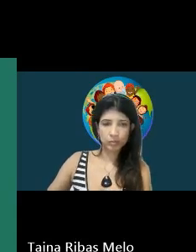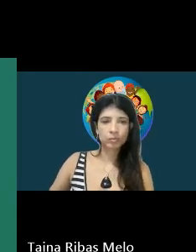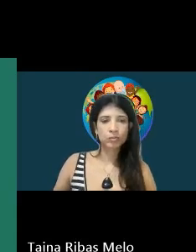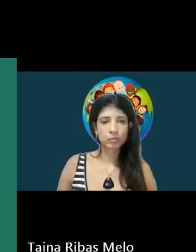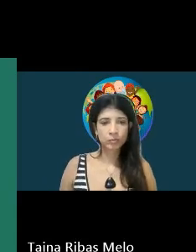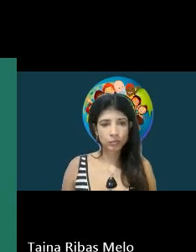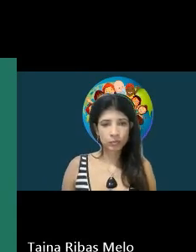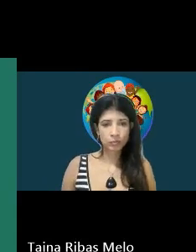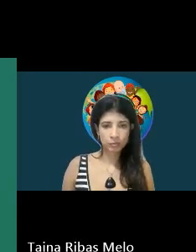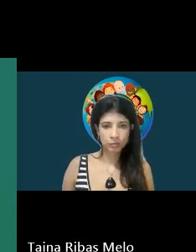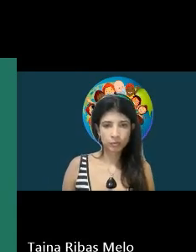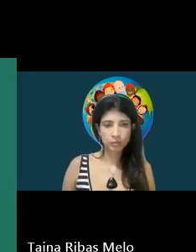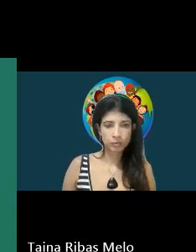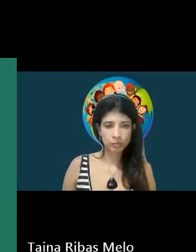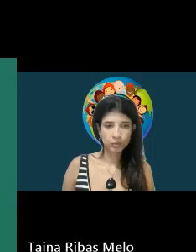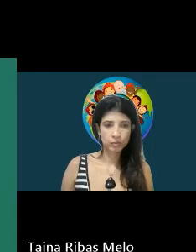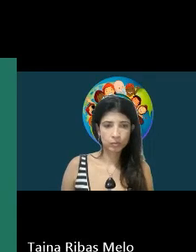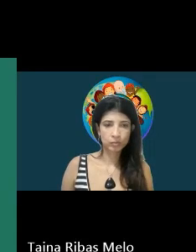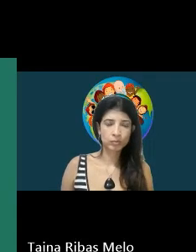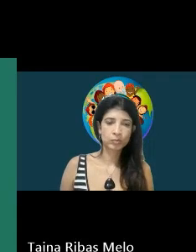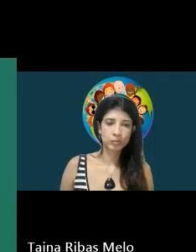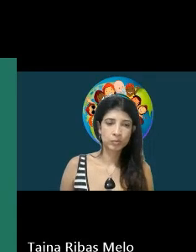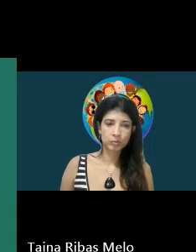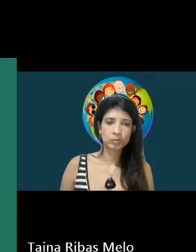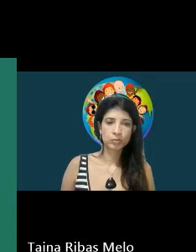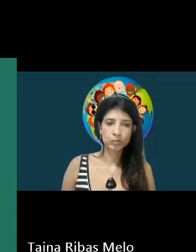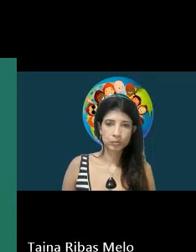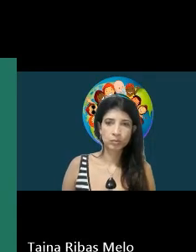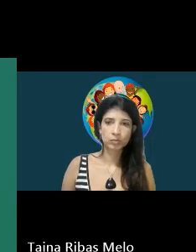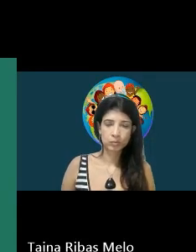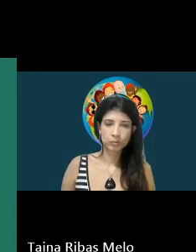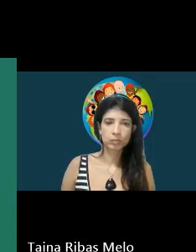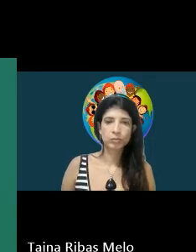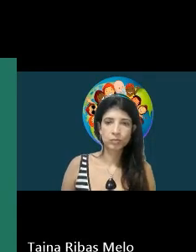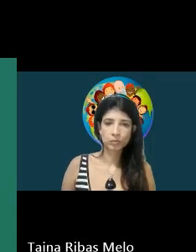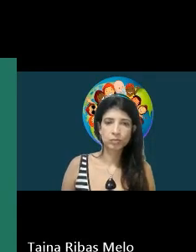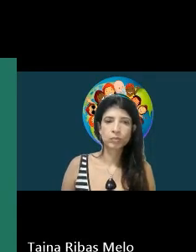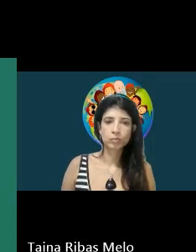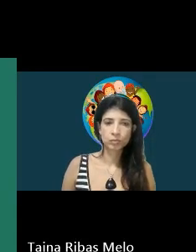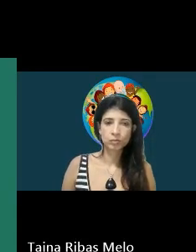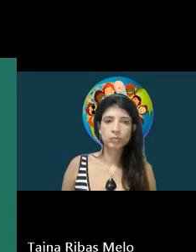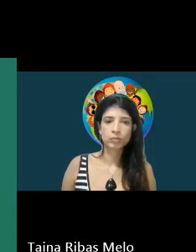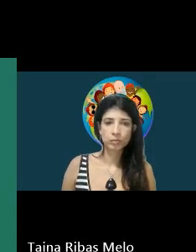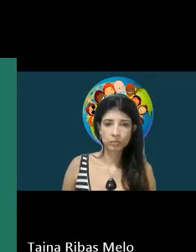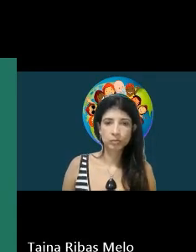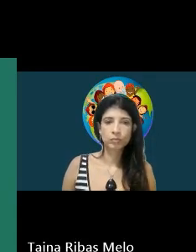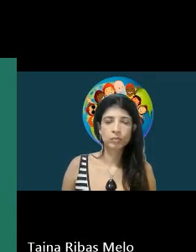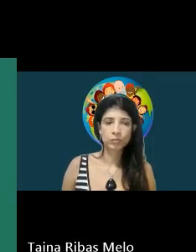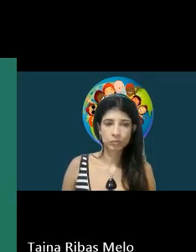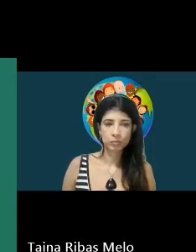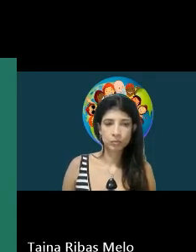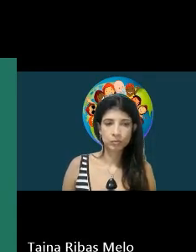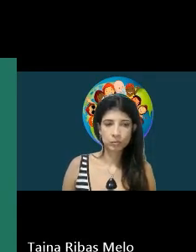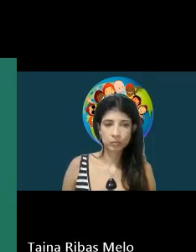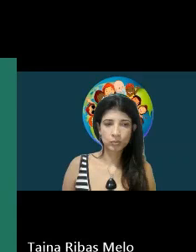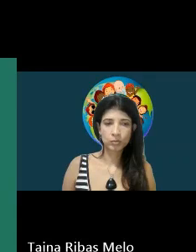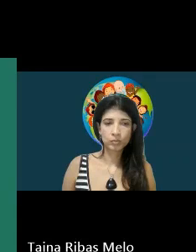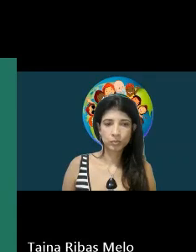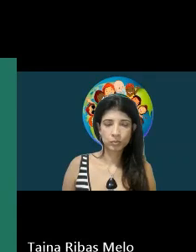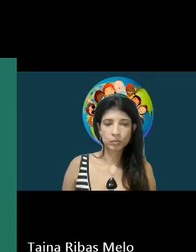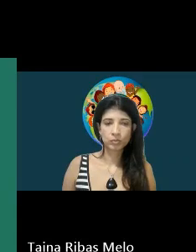para verificar a estrutura fatorial do instrumento e avaliar sua confiabilidade e validade. Uma